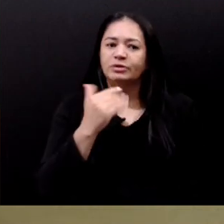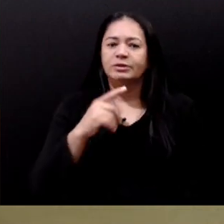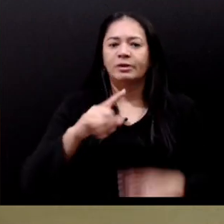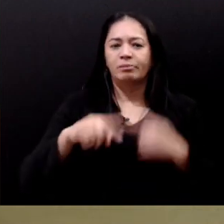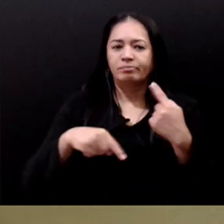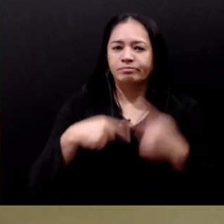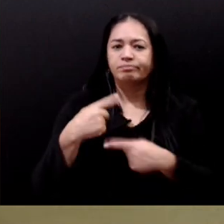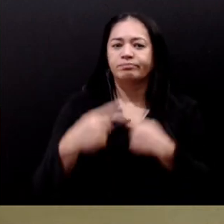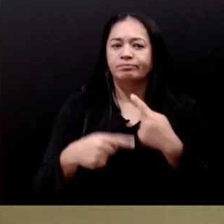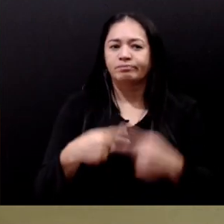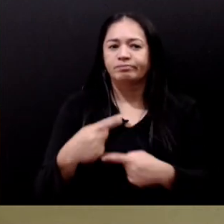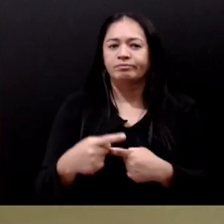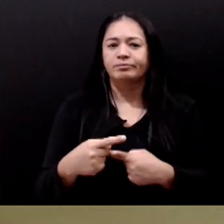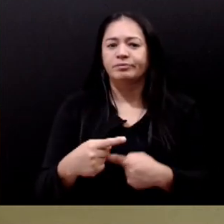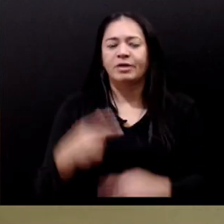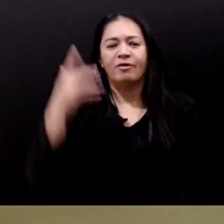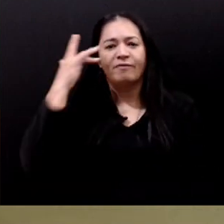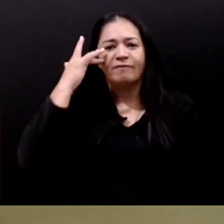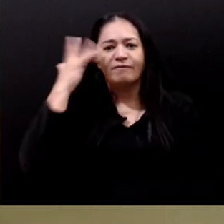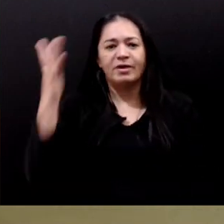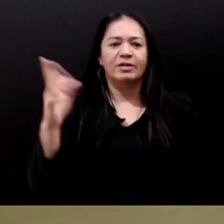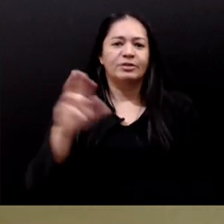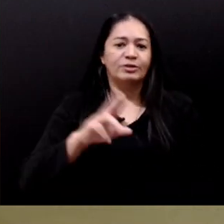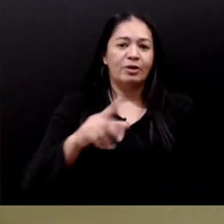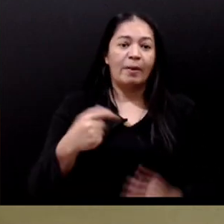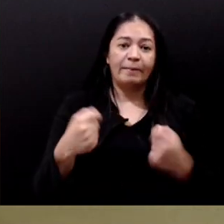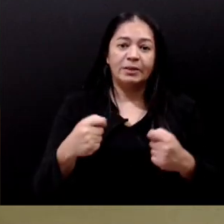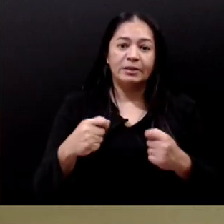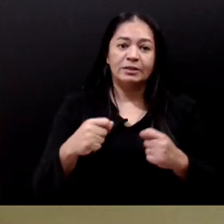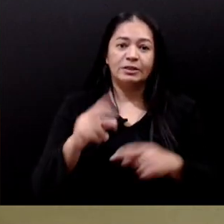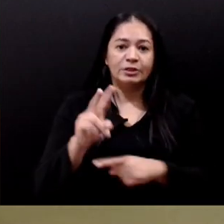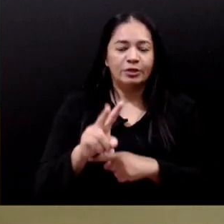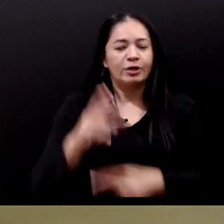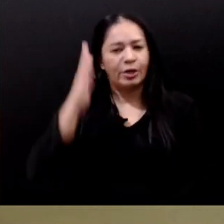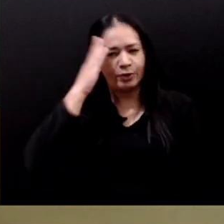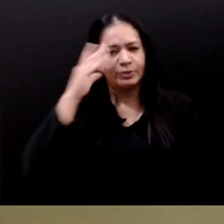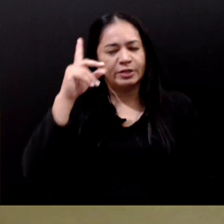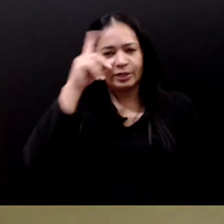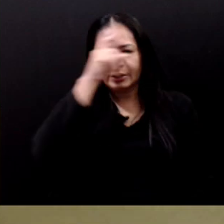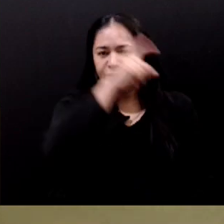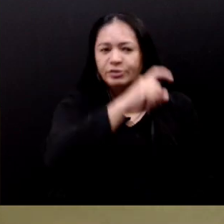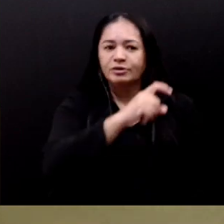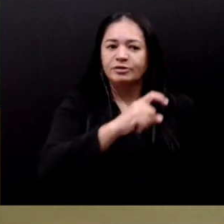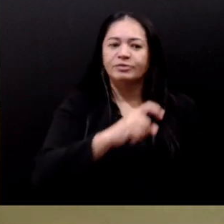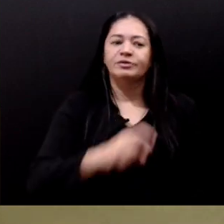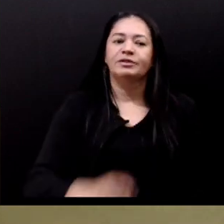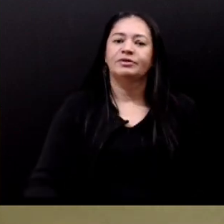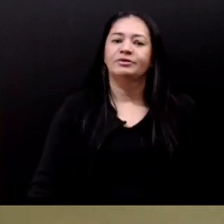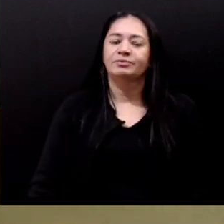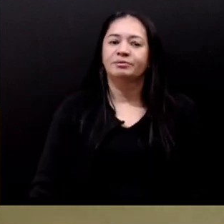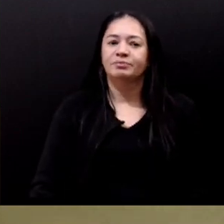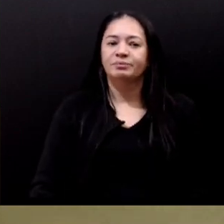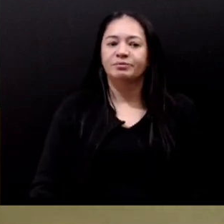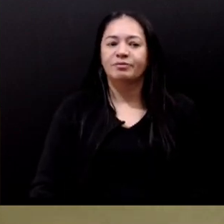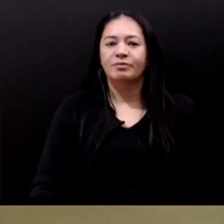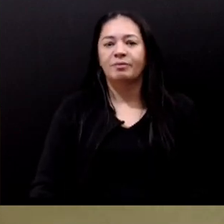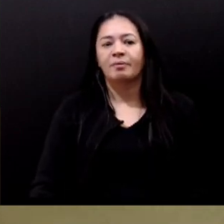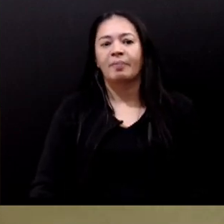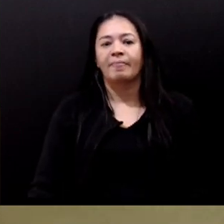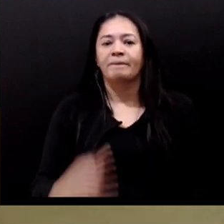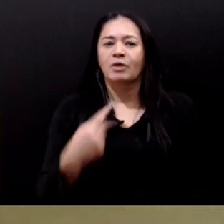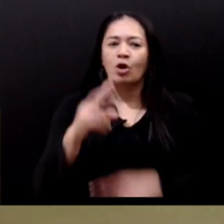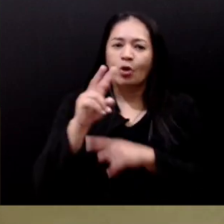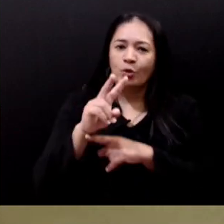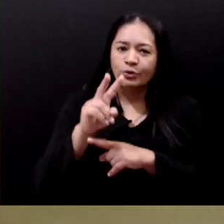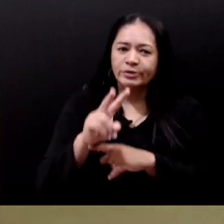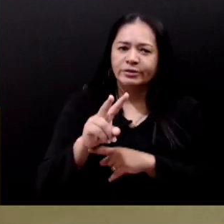ser fácil, então é preciso cuidar. Sei que é difícil mesmo, né. Muito. Se é difícil a gente cuidar da gente que entende, sabe